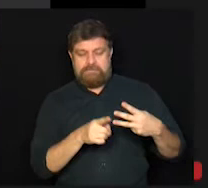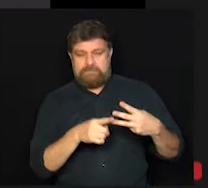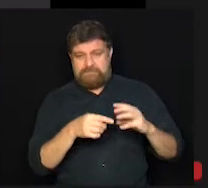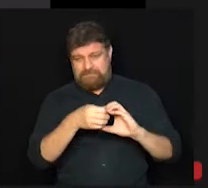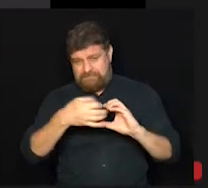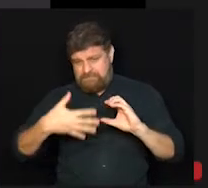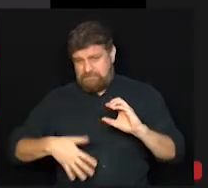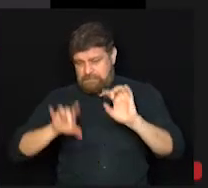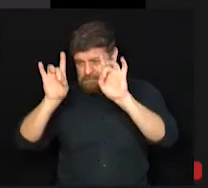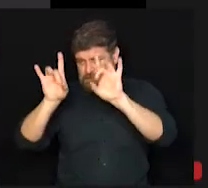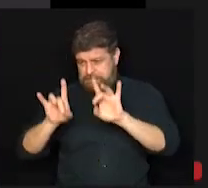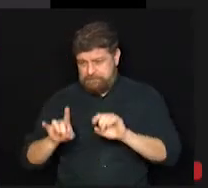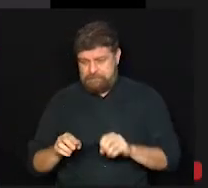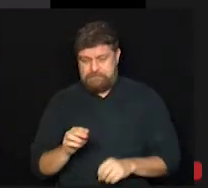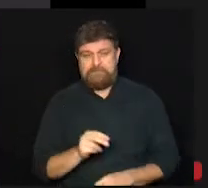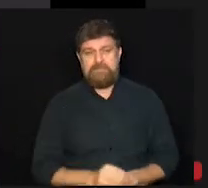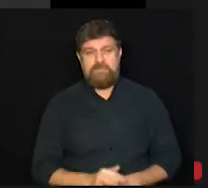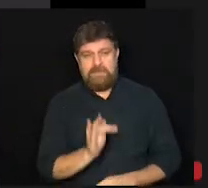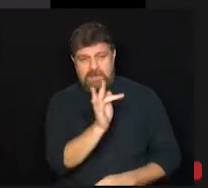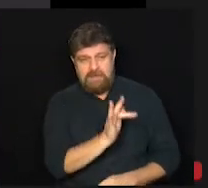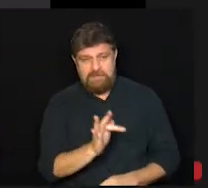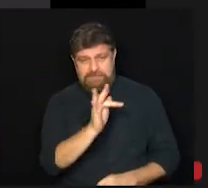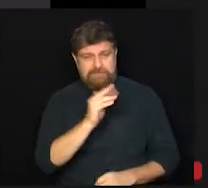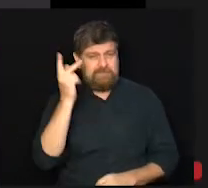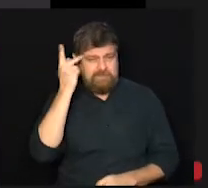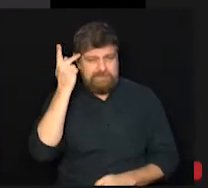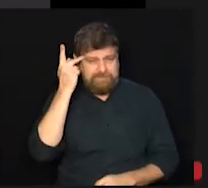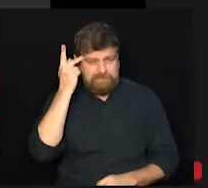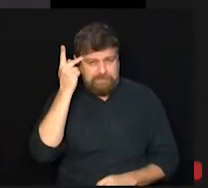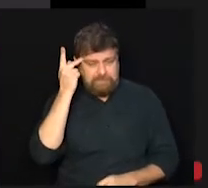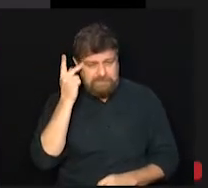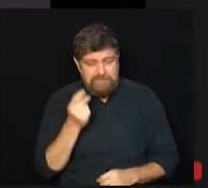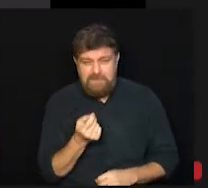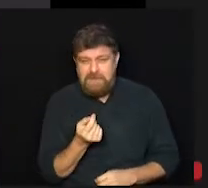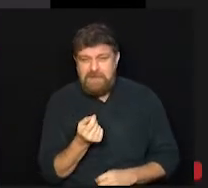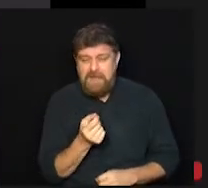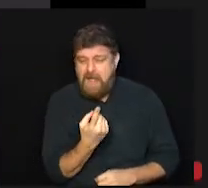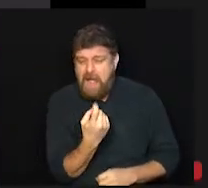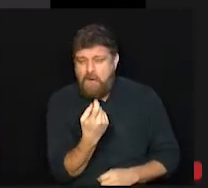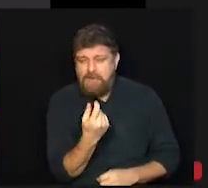das universidades estaduais paulistas, a única que o orçamento